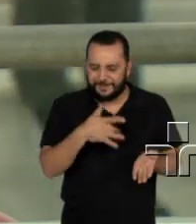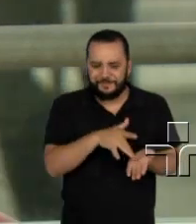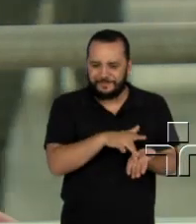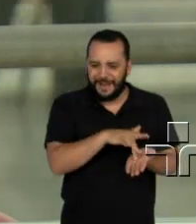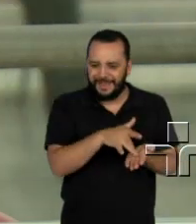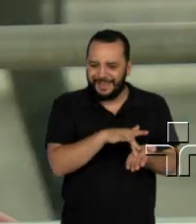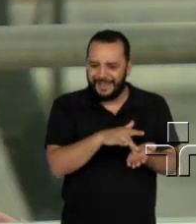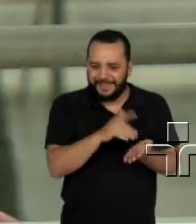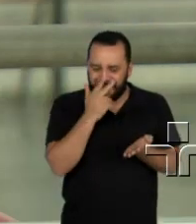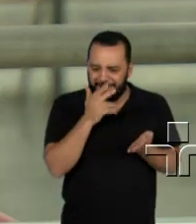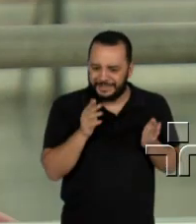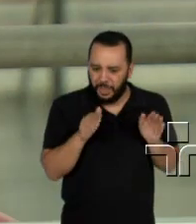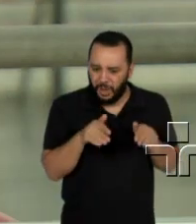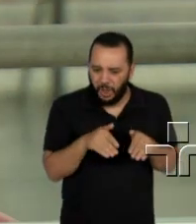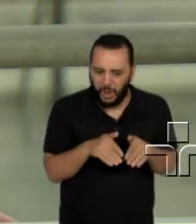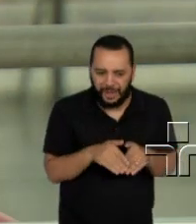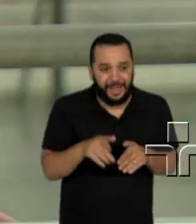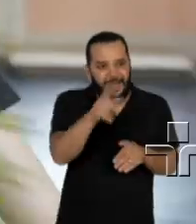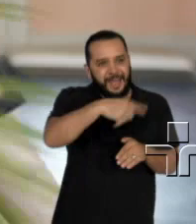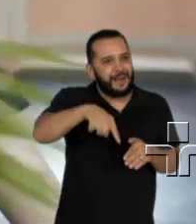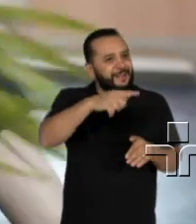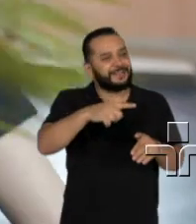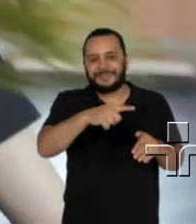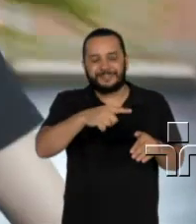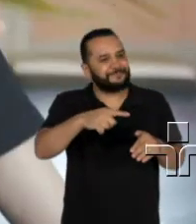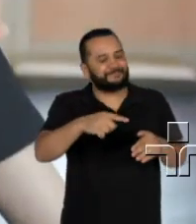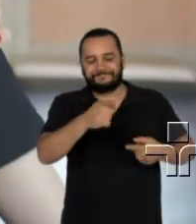pequeno perto de de tudo isso